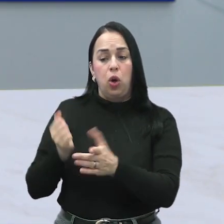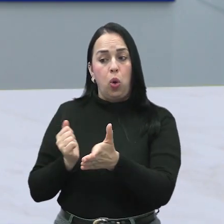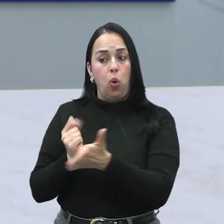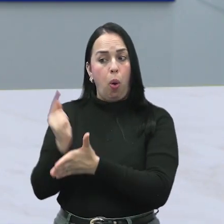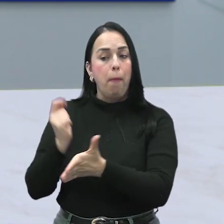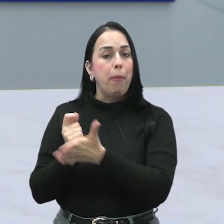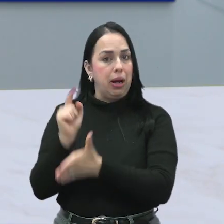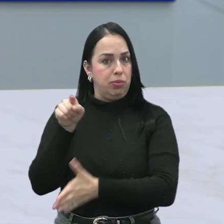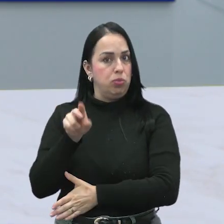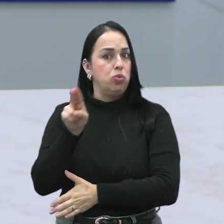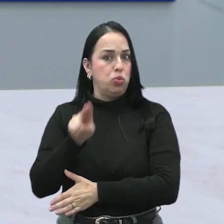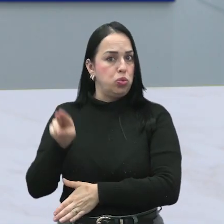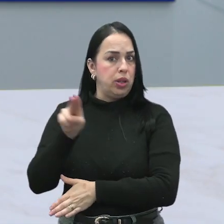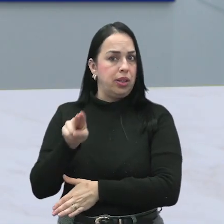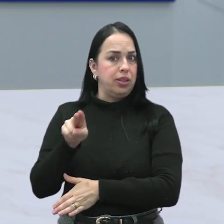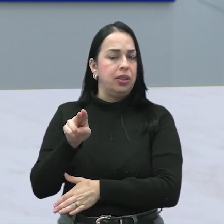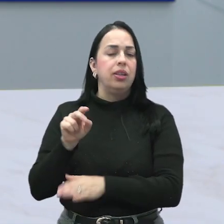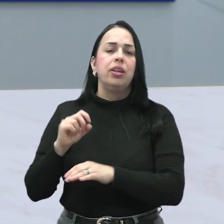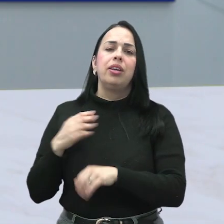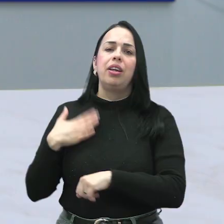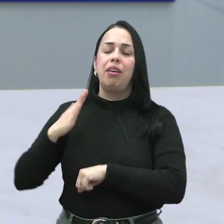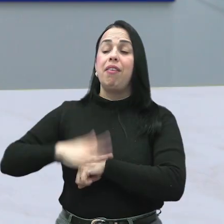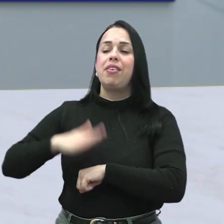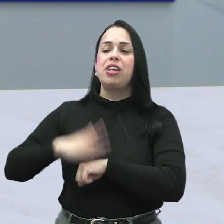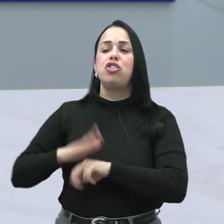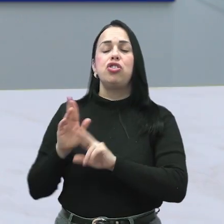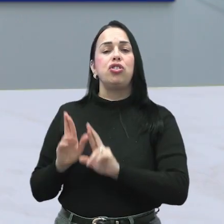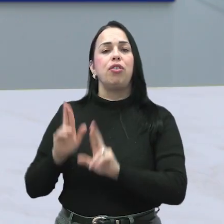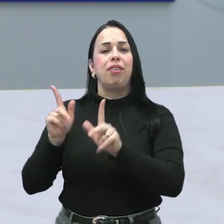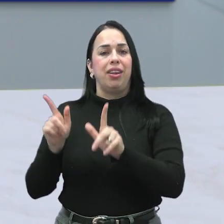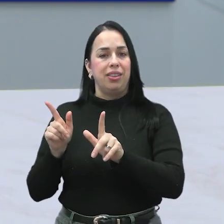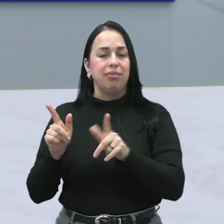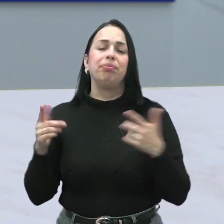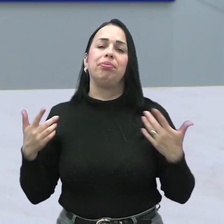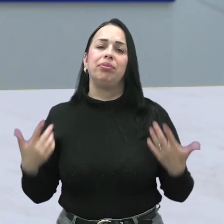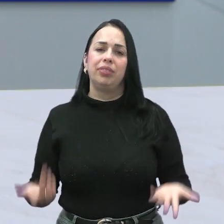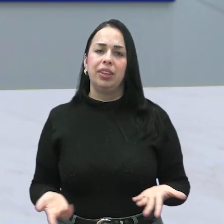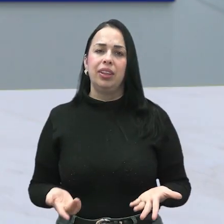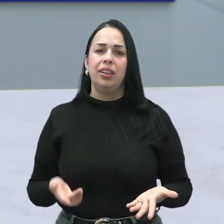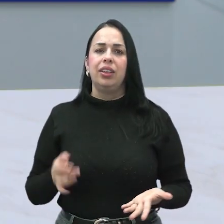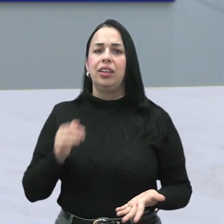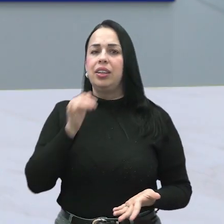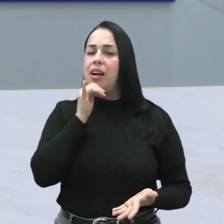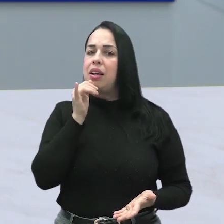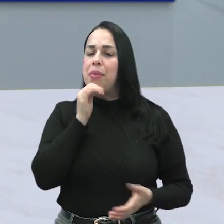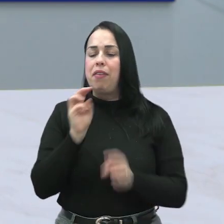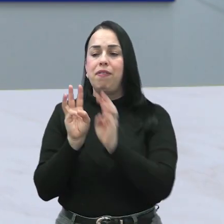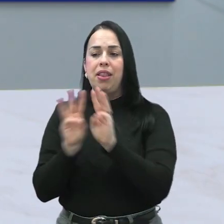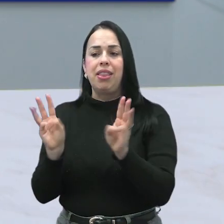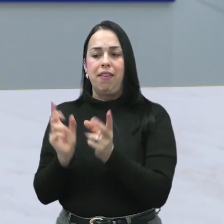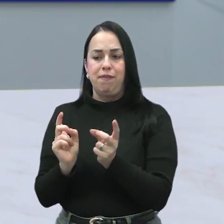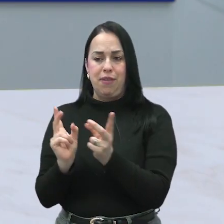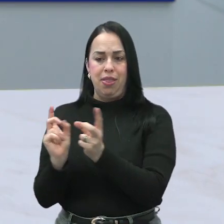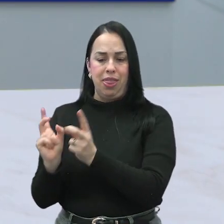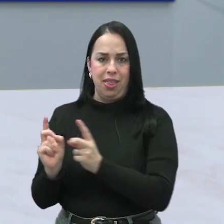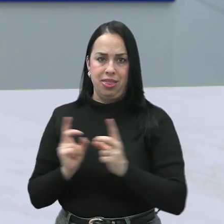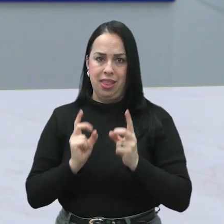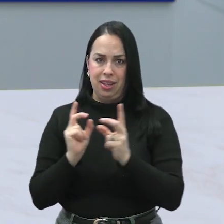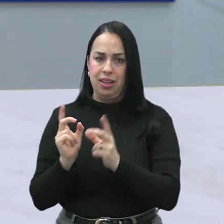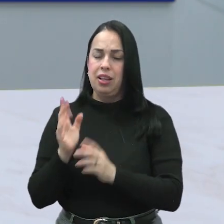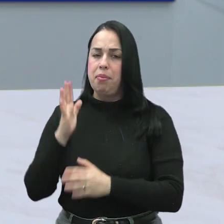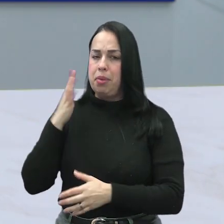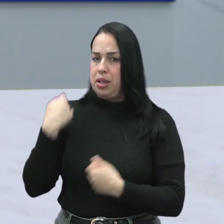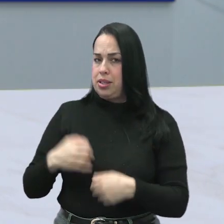público-alvo compra nesse mercado virtual e o que você pode fazer de diferente nisso. Talvez entrar no marketplace seja